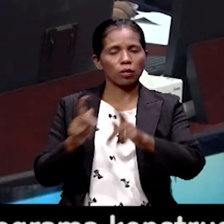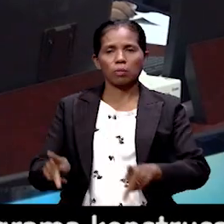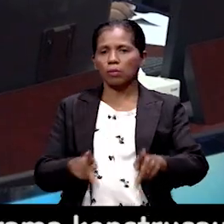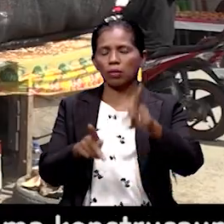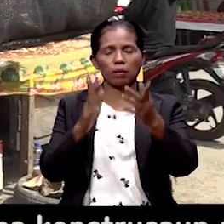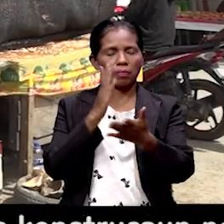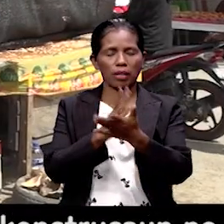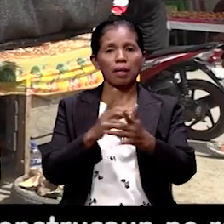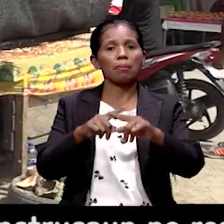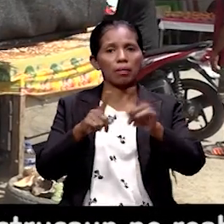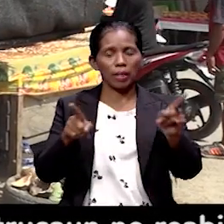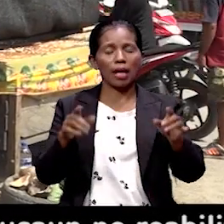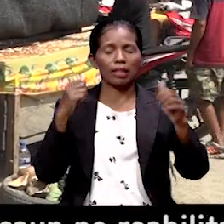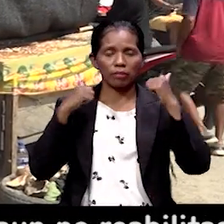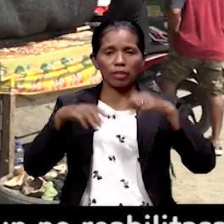sininho para